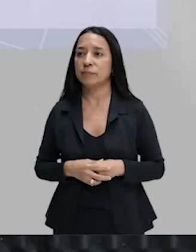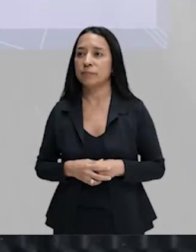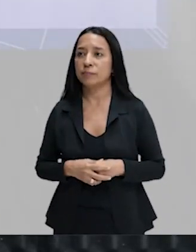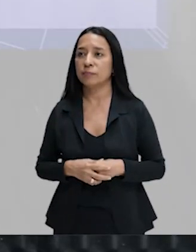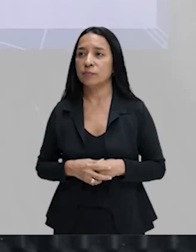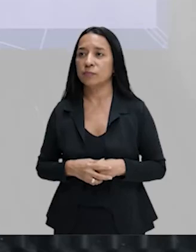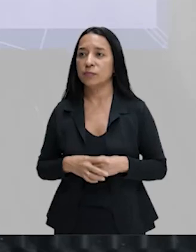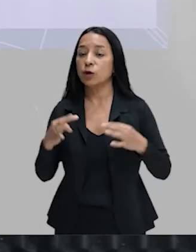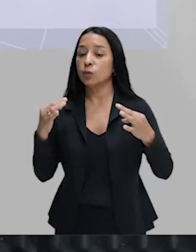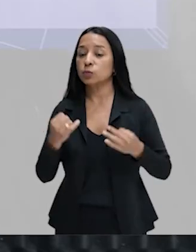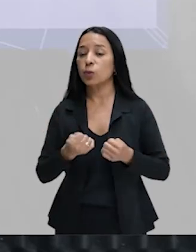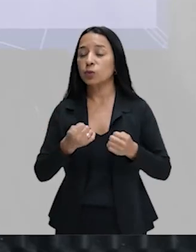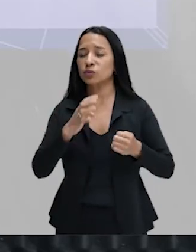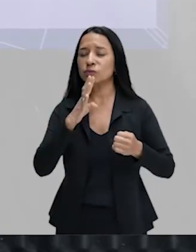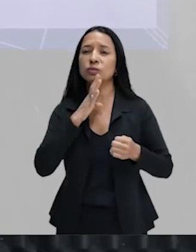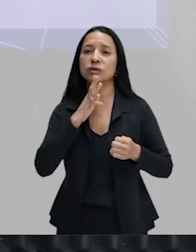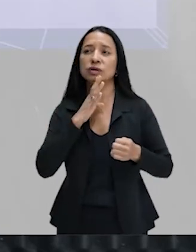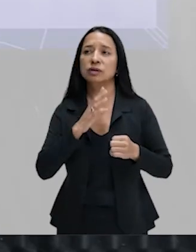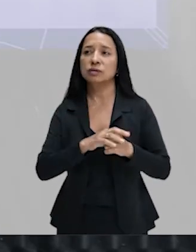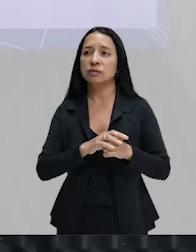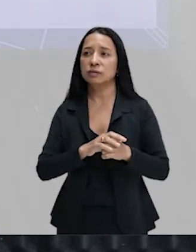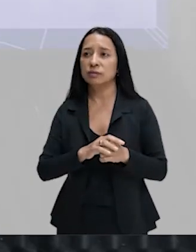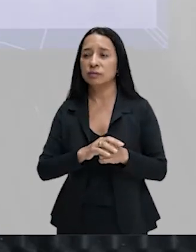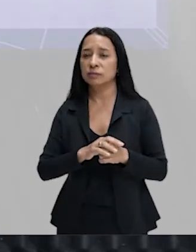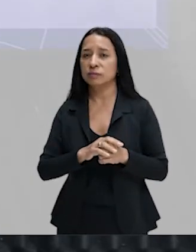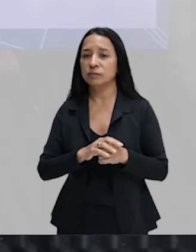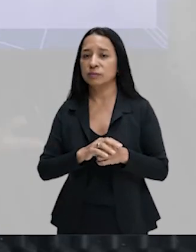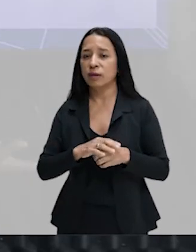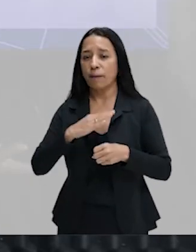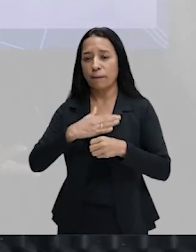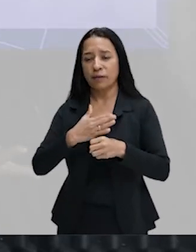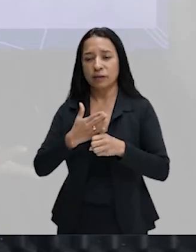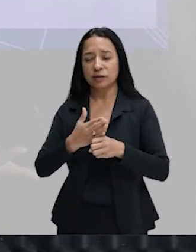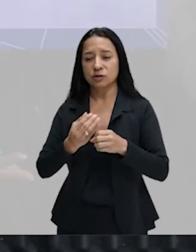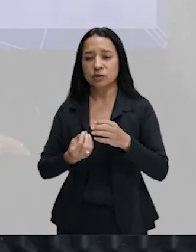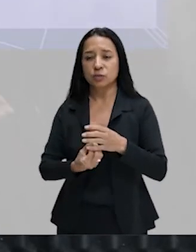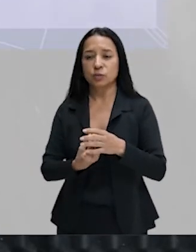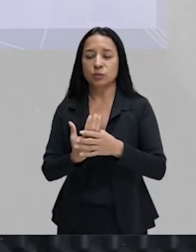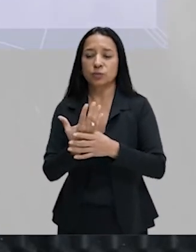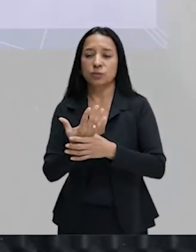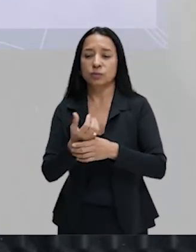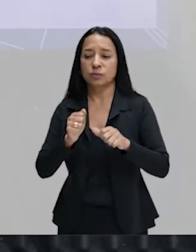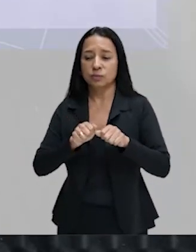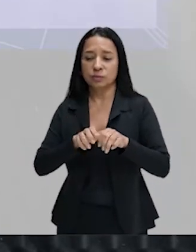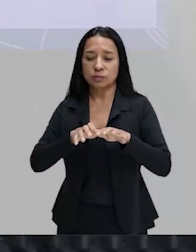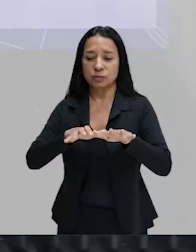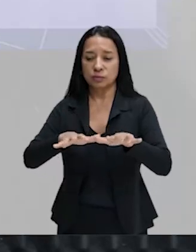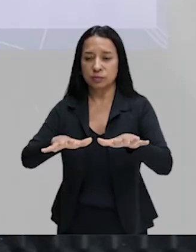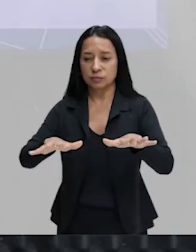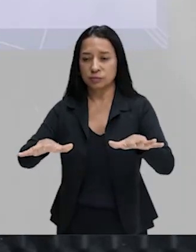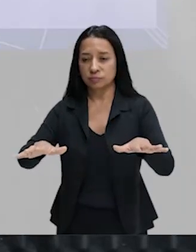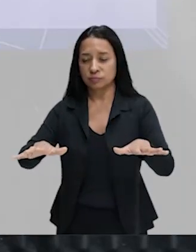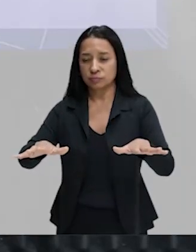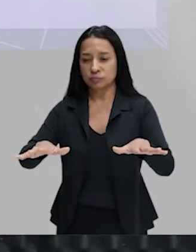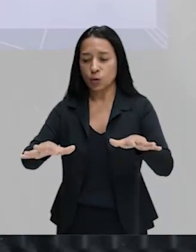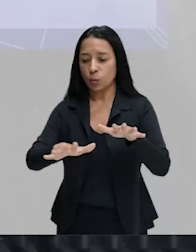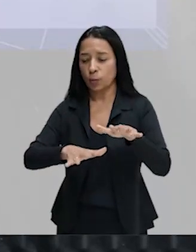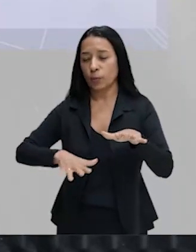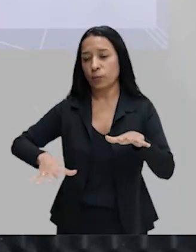Um que todo mundo conhece. Batatinha, quando nasce, espalha a rama pelo